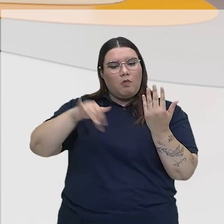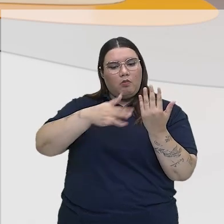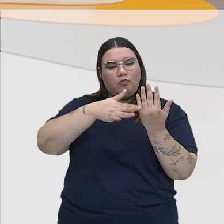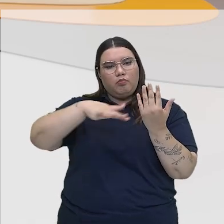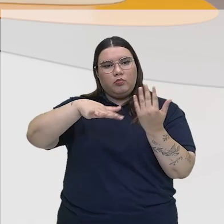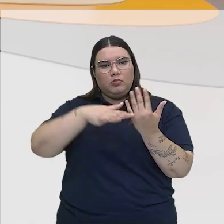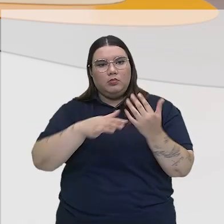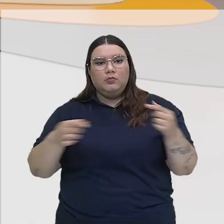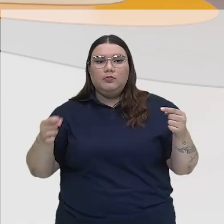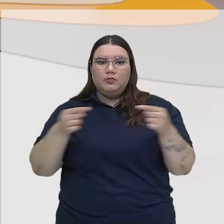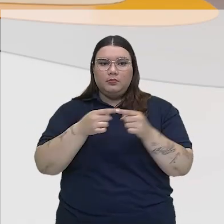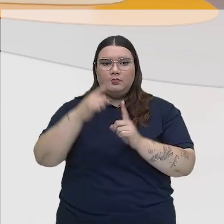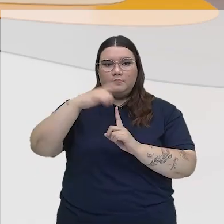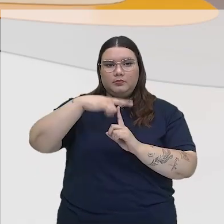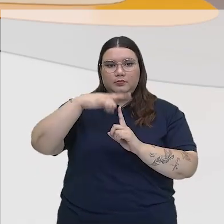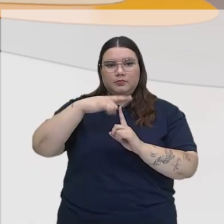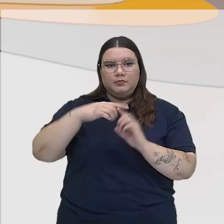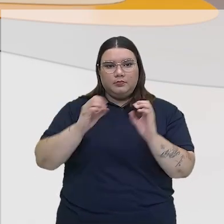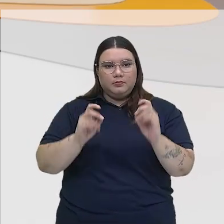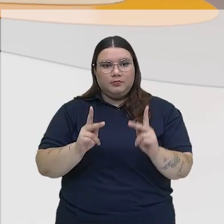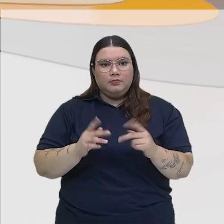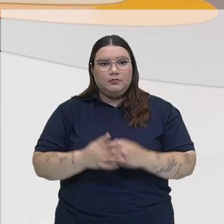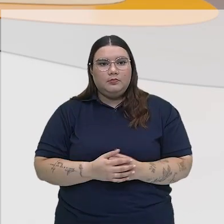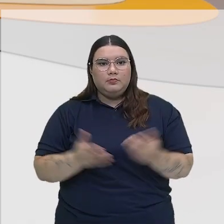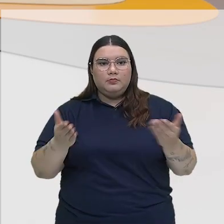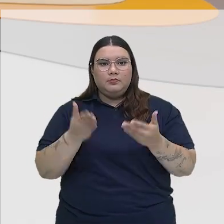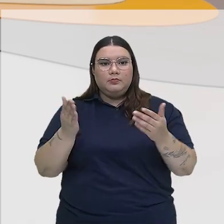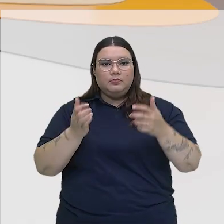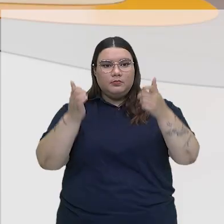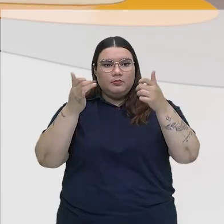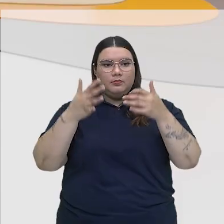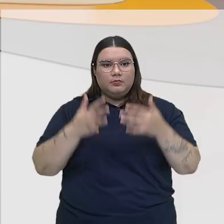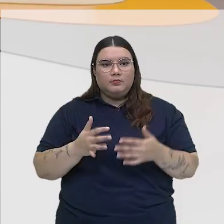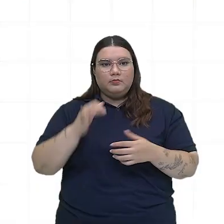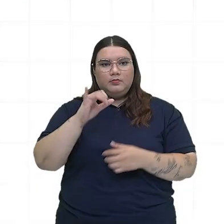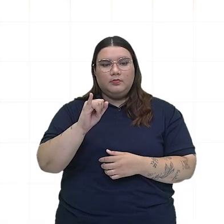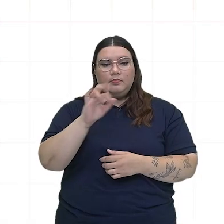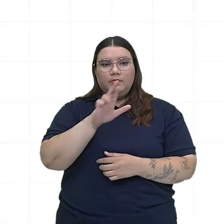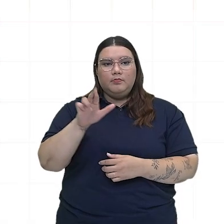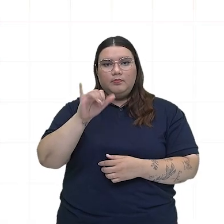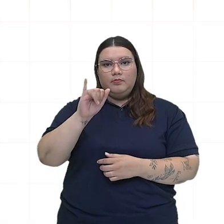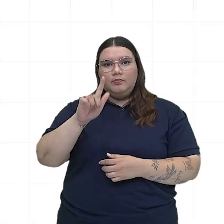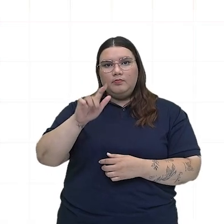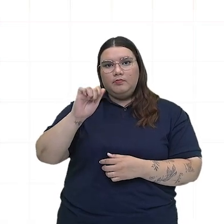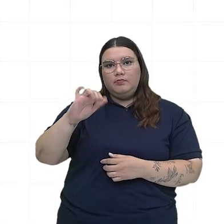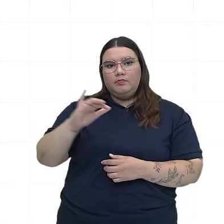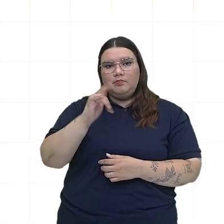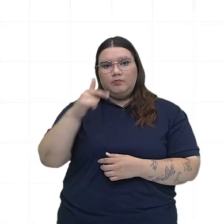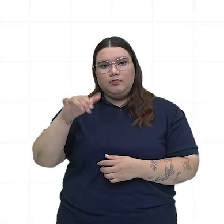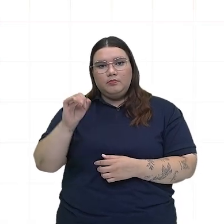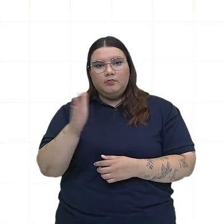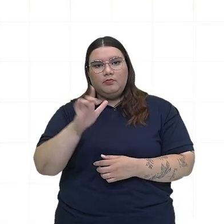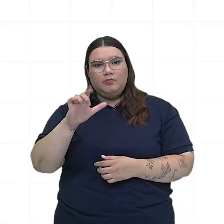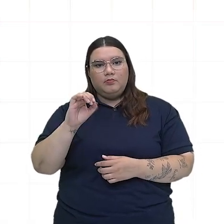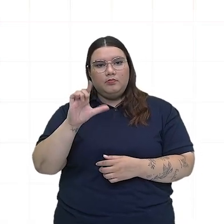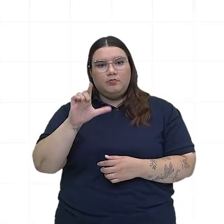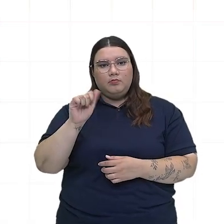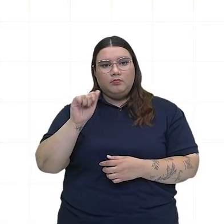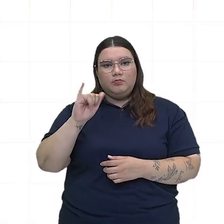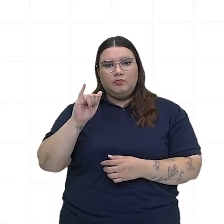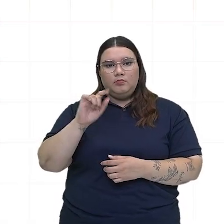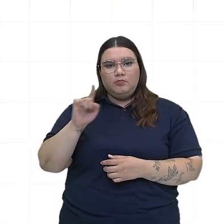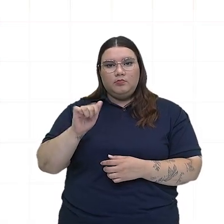assim também é uma técnica de irrigação. Vamos agora falar da irrigação localizada, que ela vai ser também chamada de